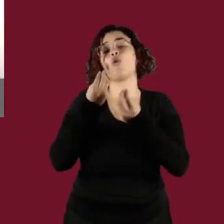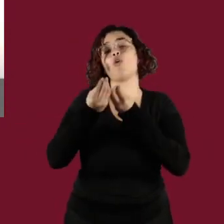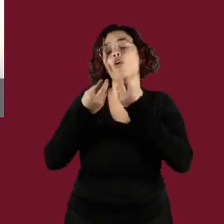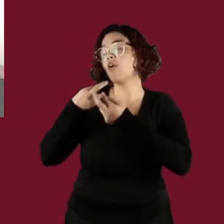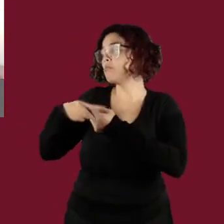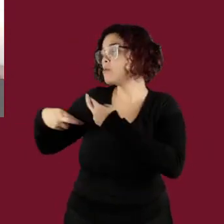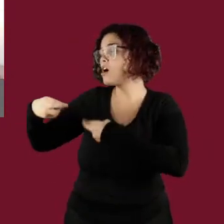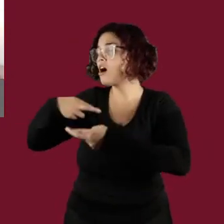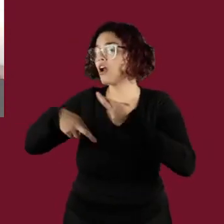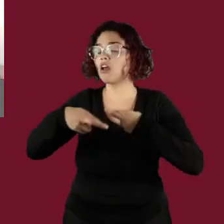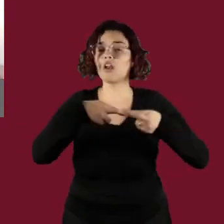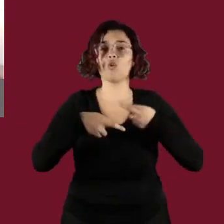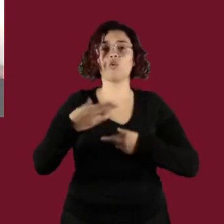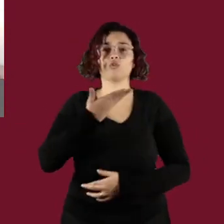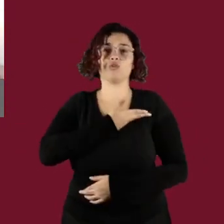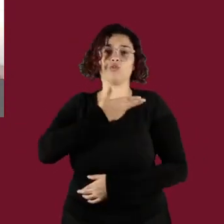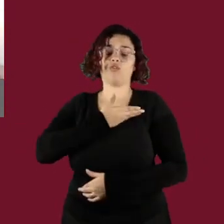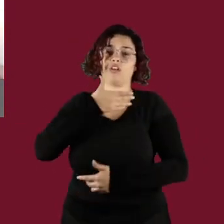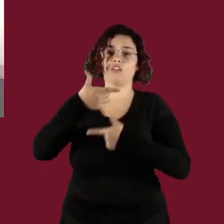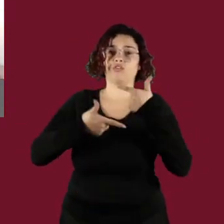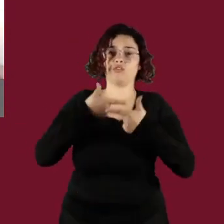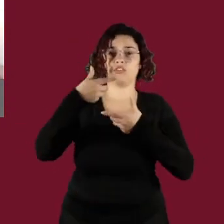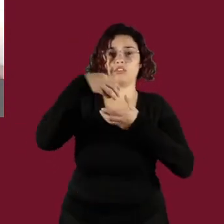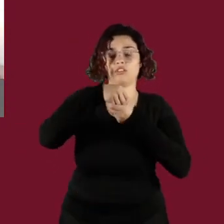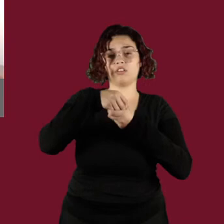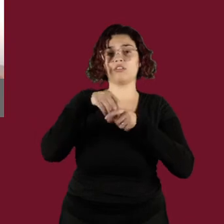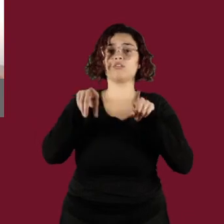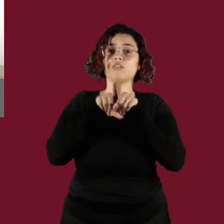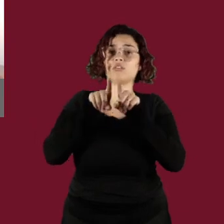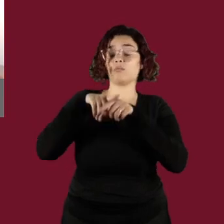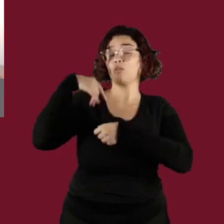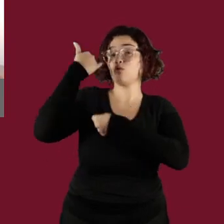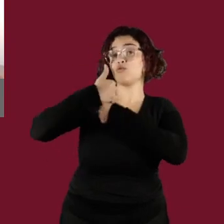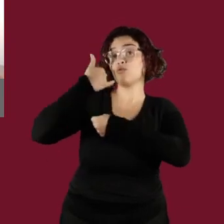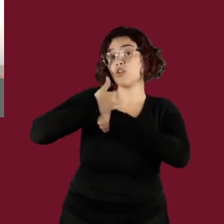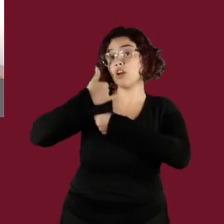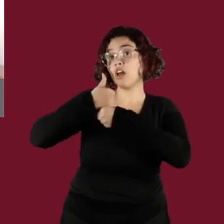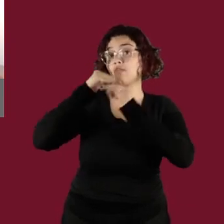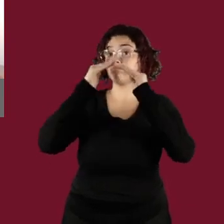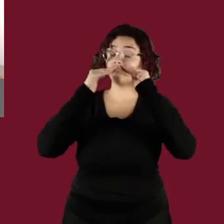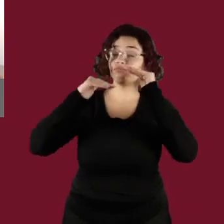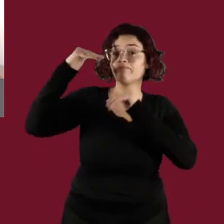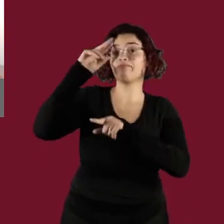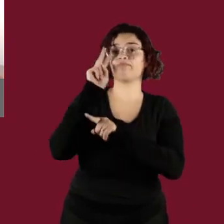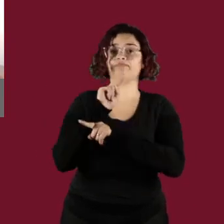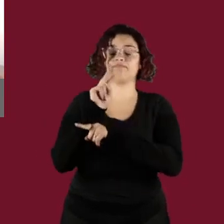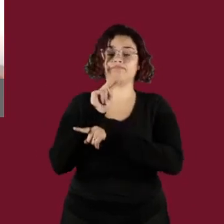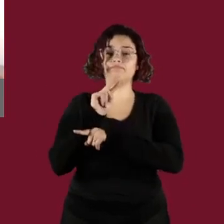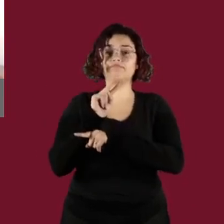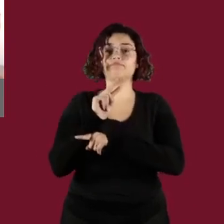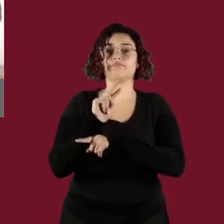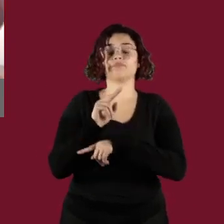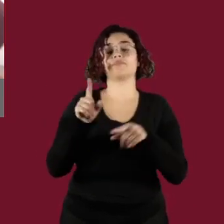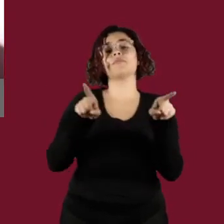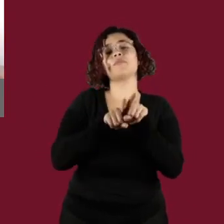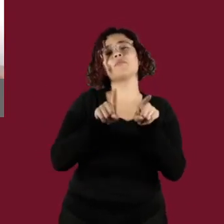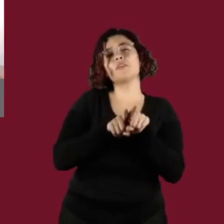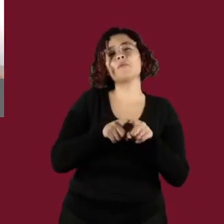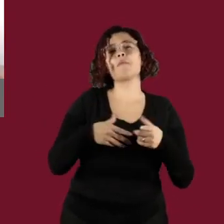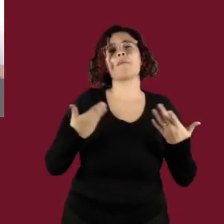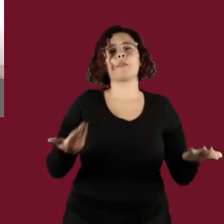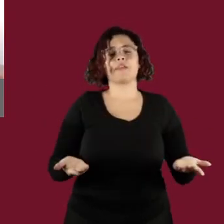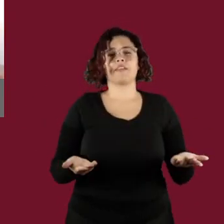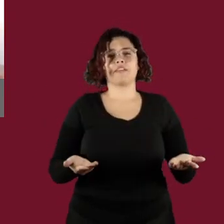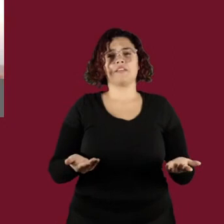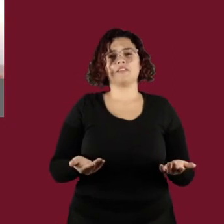entre os colegas, como nós nos relacionamos com os nossos chefes, como nós nos relacionamos com, digamos,